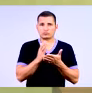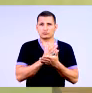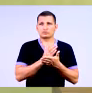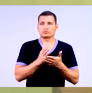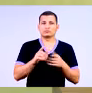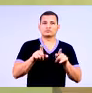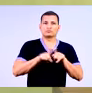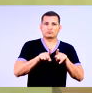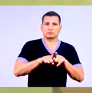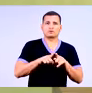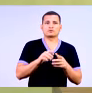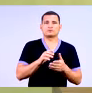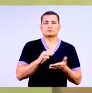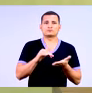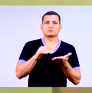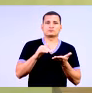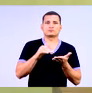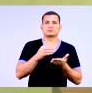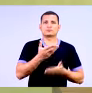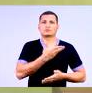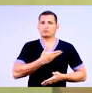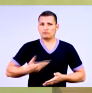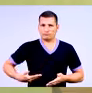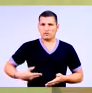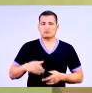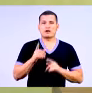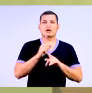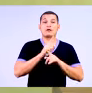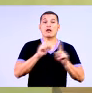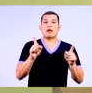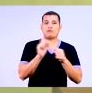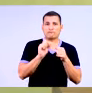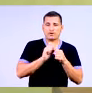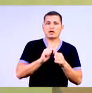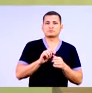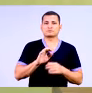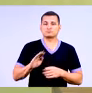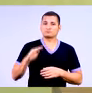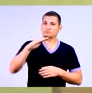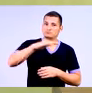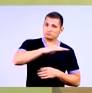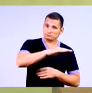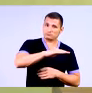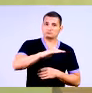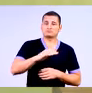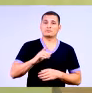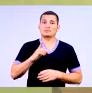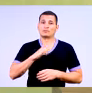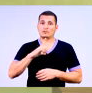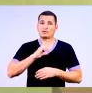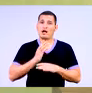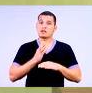as calçadas de forma para o portador de necessidade especial ter acesso a elas,